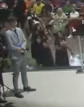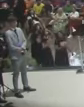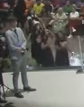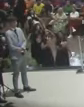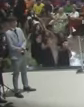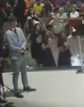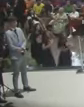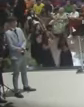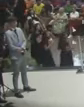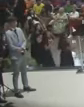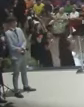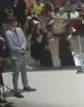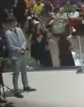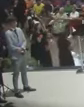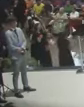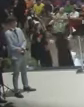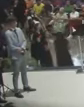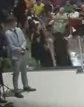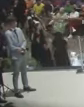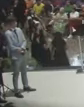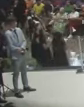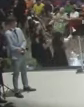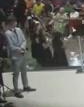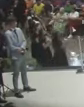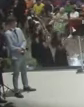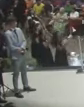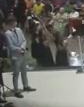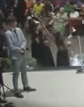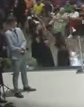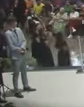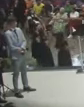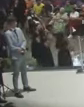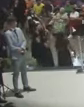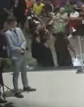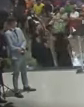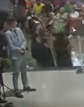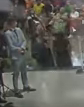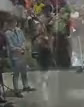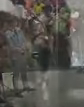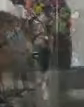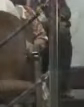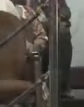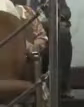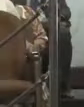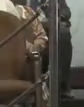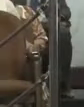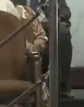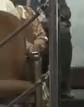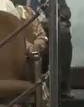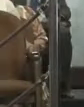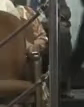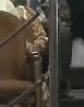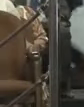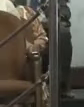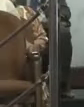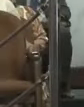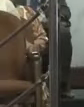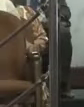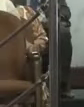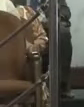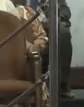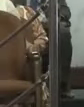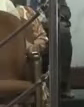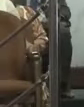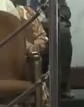geral deste campo eclesiástico, homens dignos e honrados, que ao vosso lado ajuda a cuidar da noiva